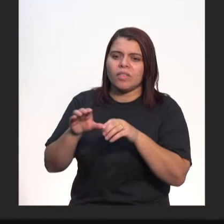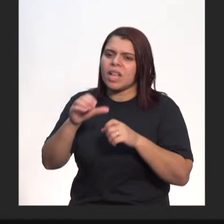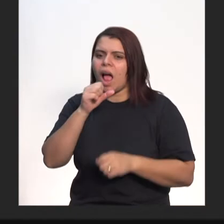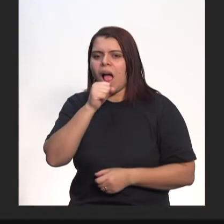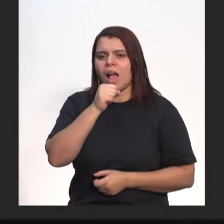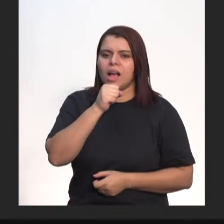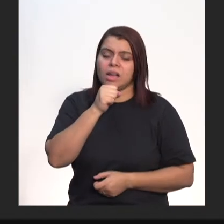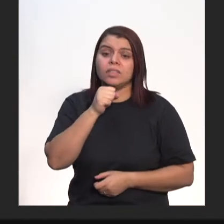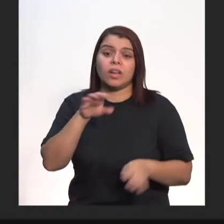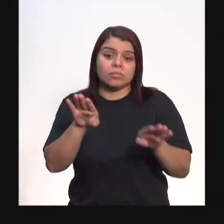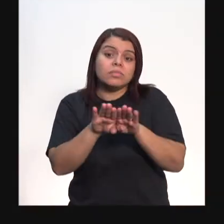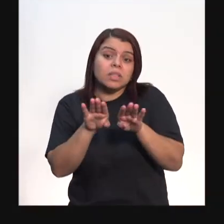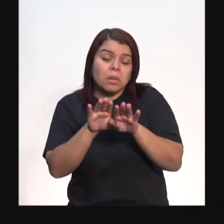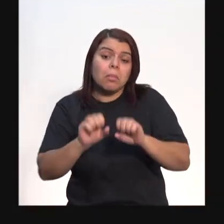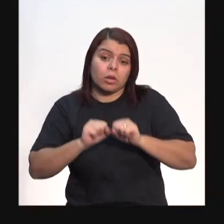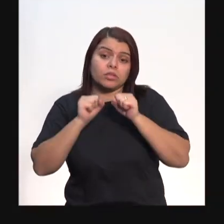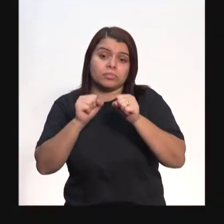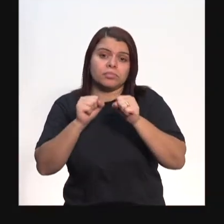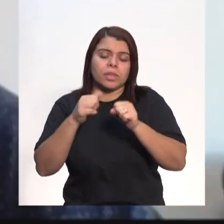clicar